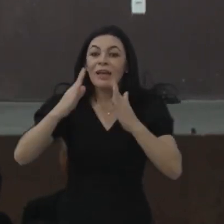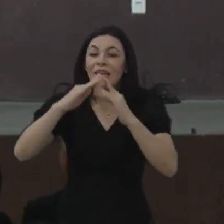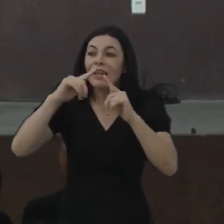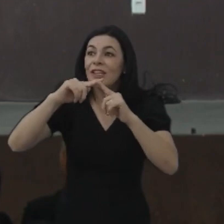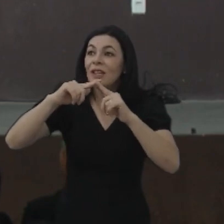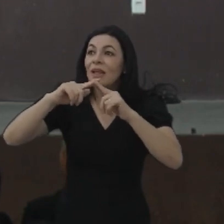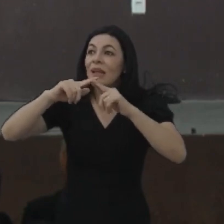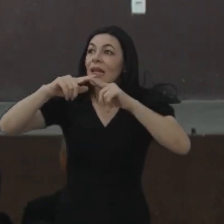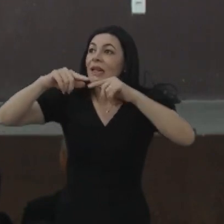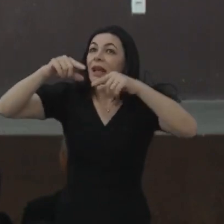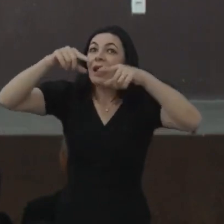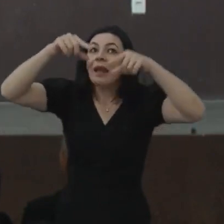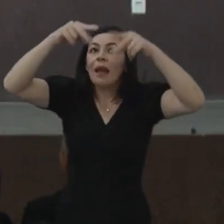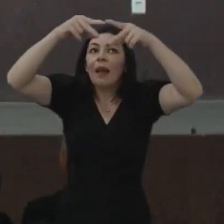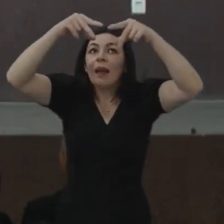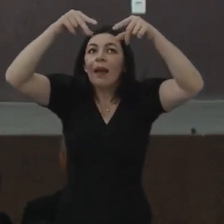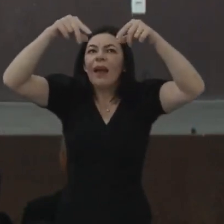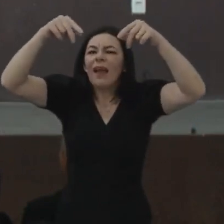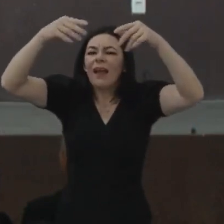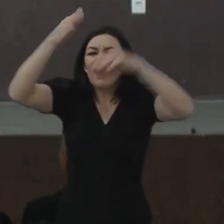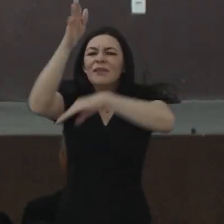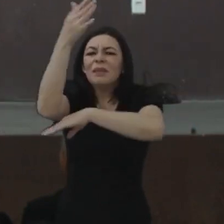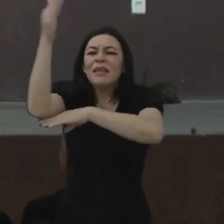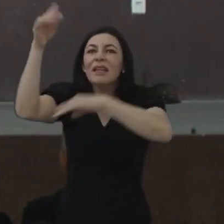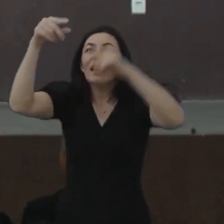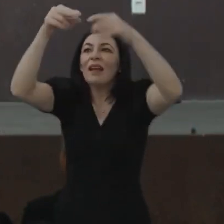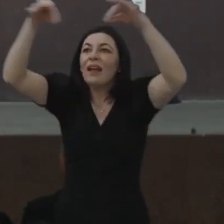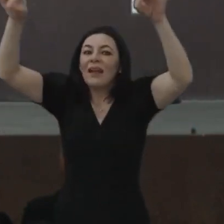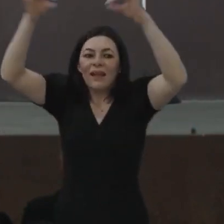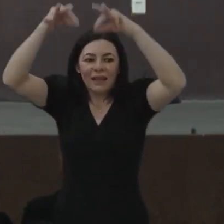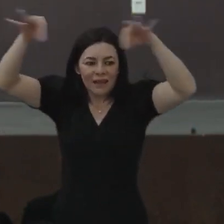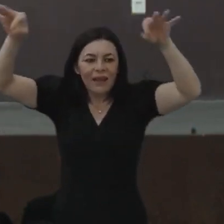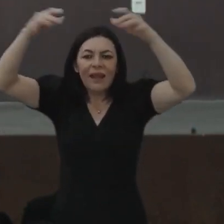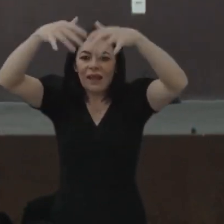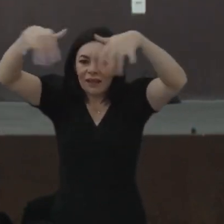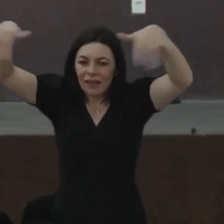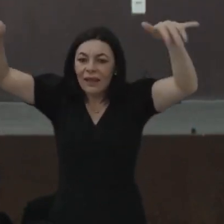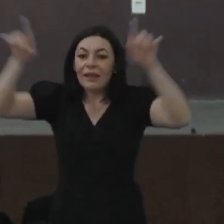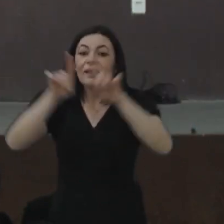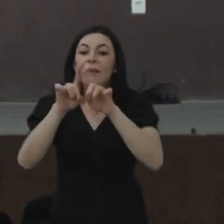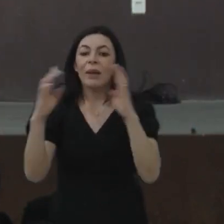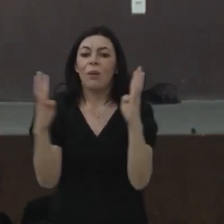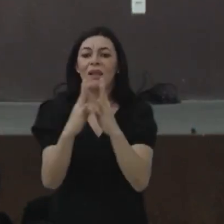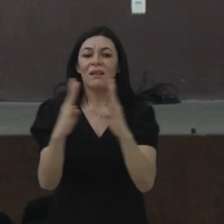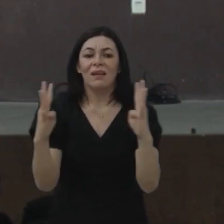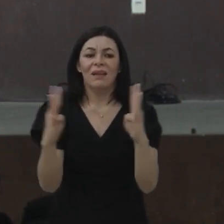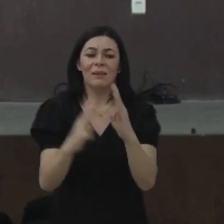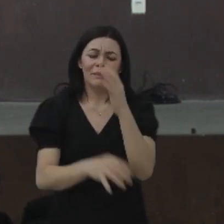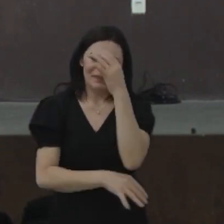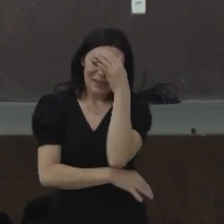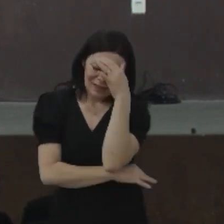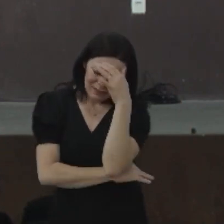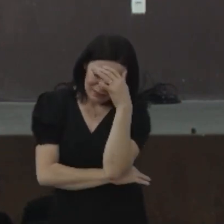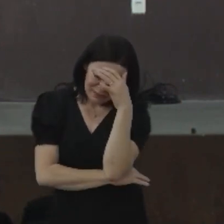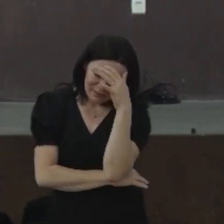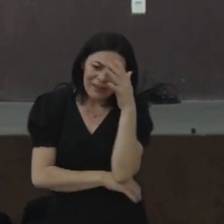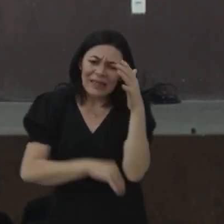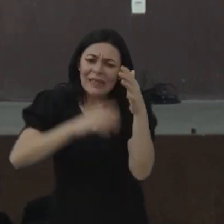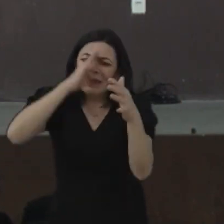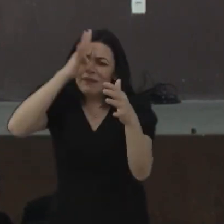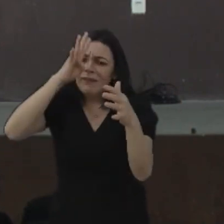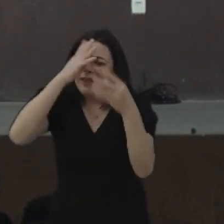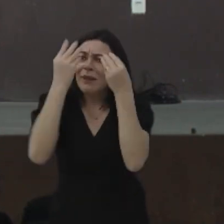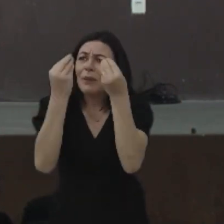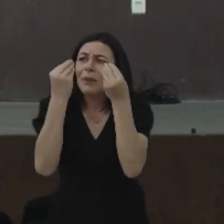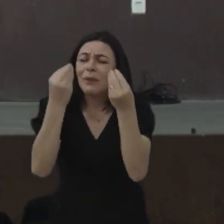delas. É a maior presepada que você tem, é redimir a cultura. O povo inventa de tudo. Vamos pregar o evangelho, gente. Vamos viver